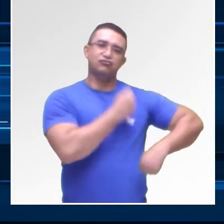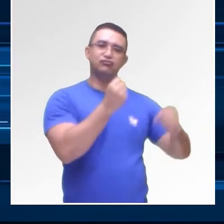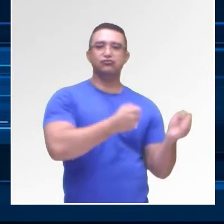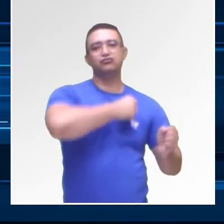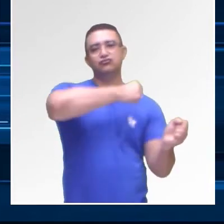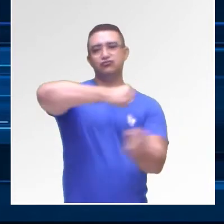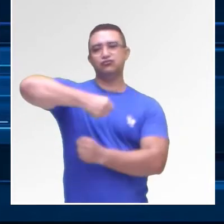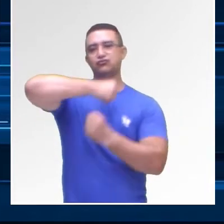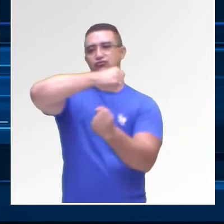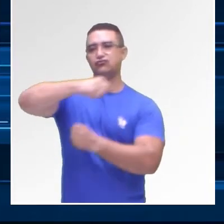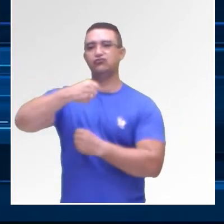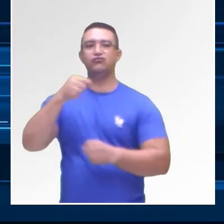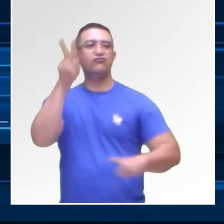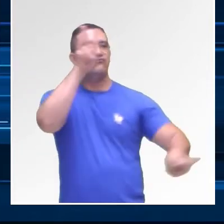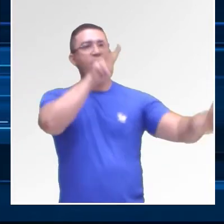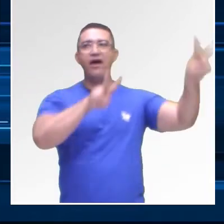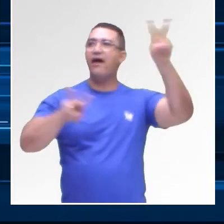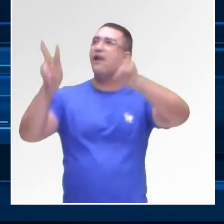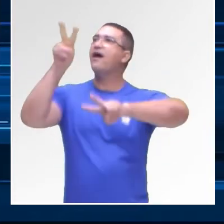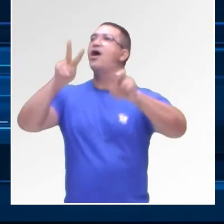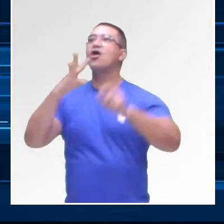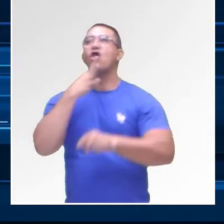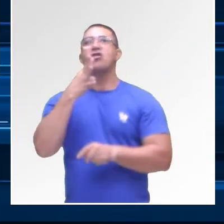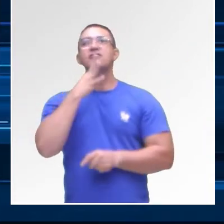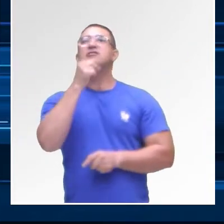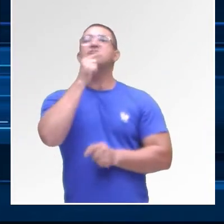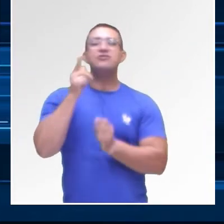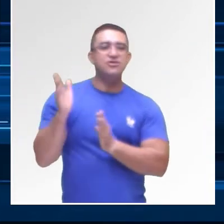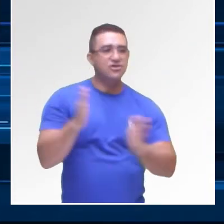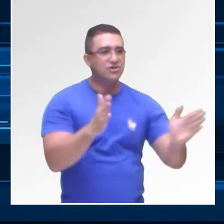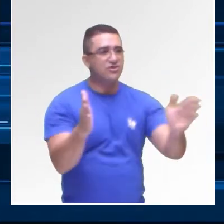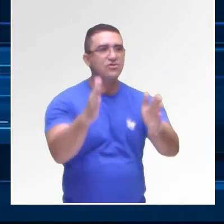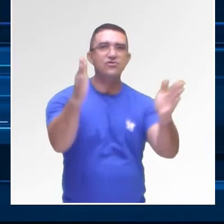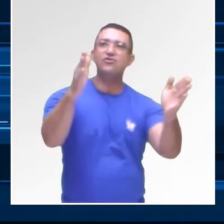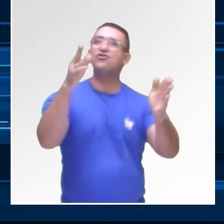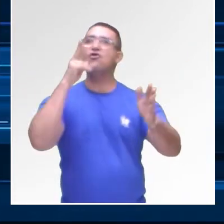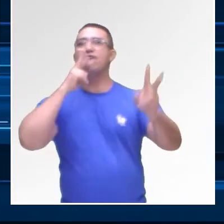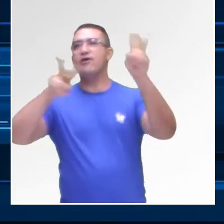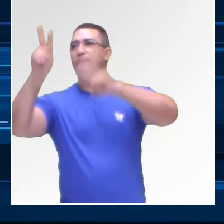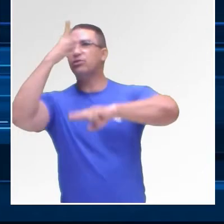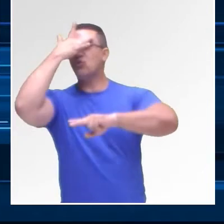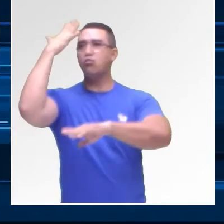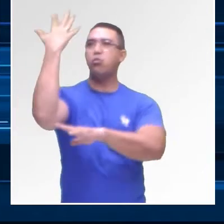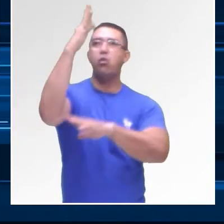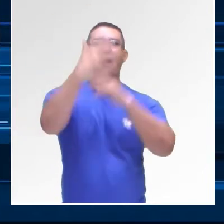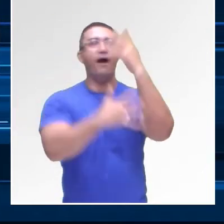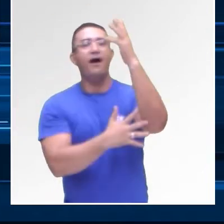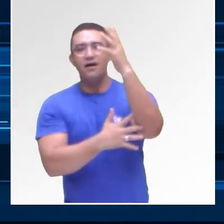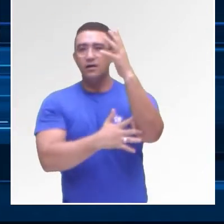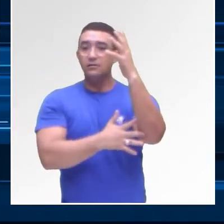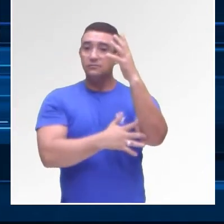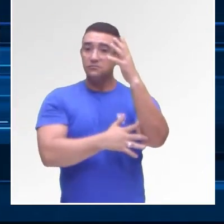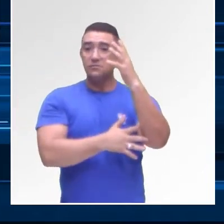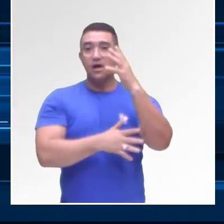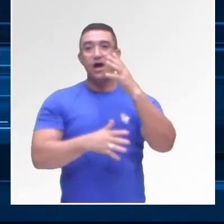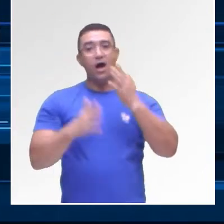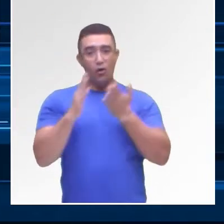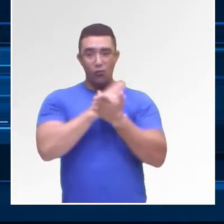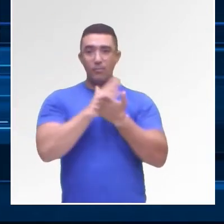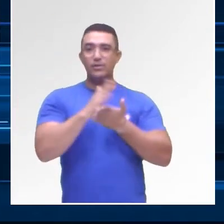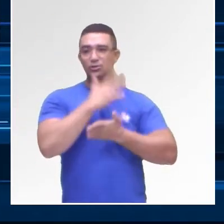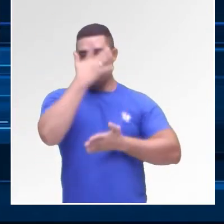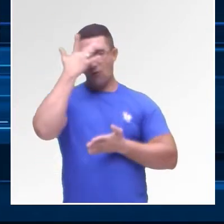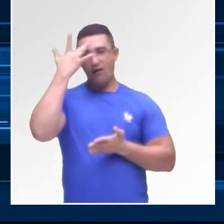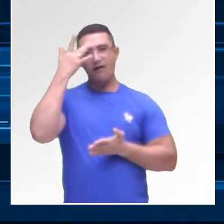a geografia do lugar, o rio, o lago, onde você quer que ele esteja. Mas